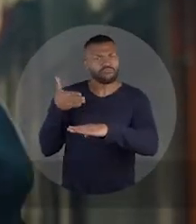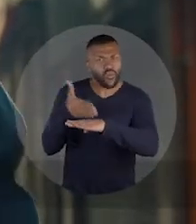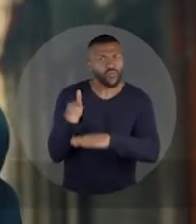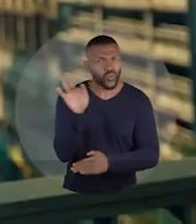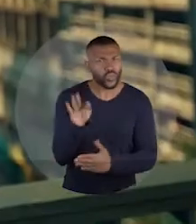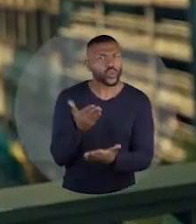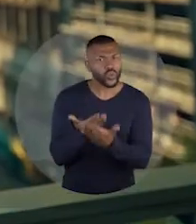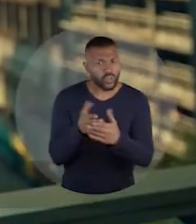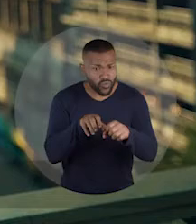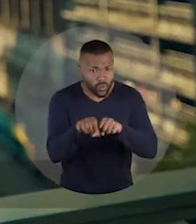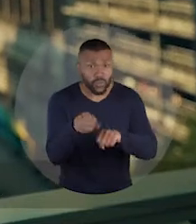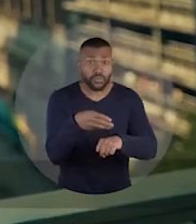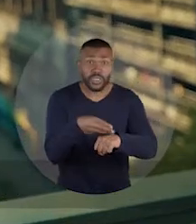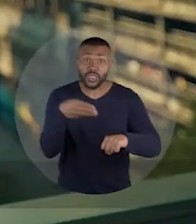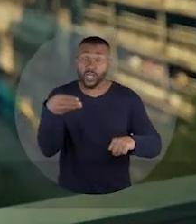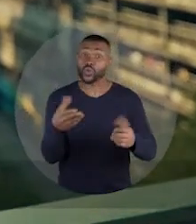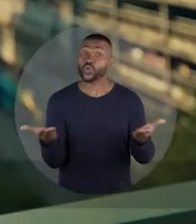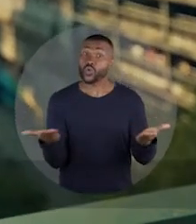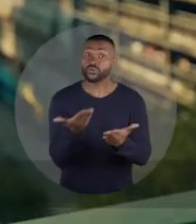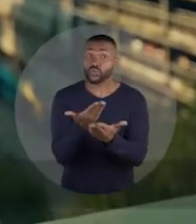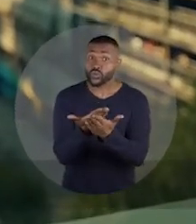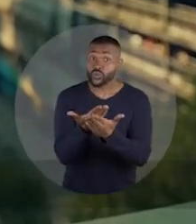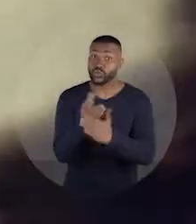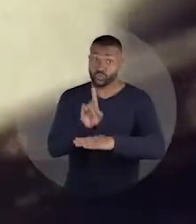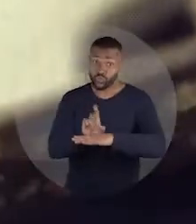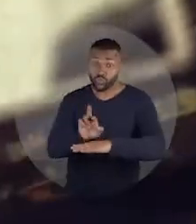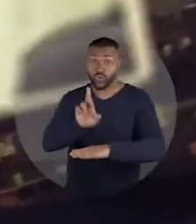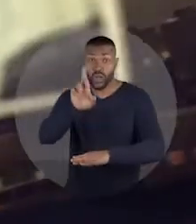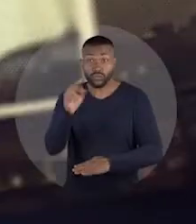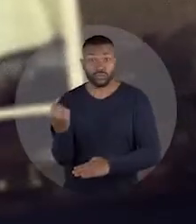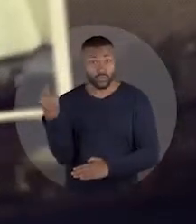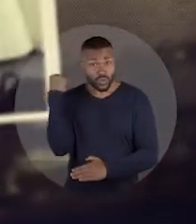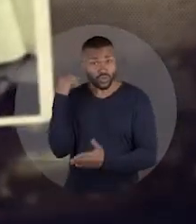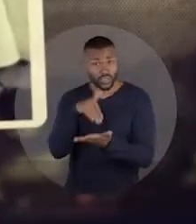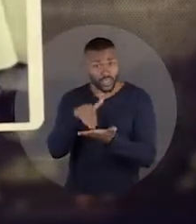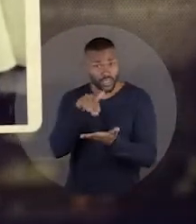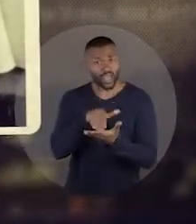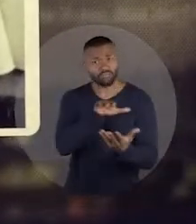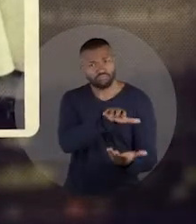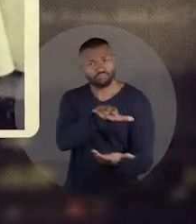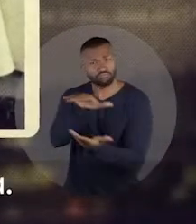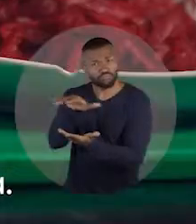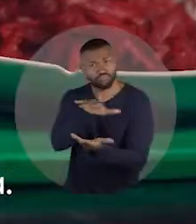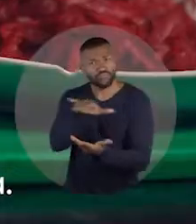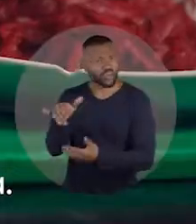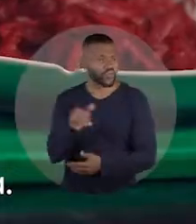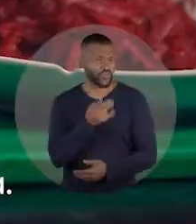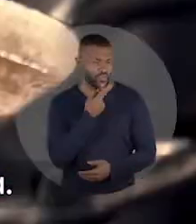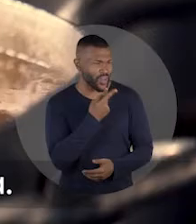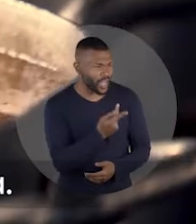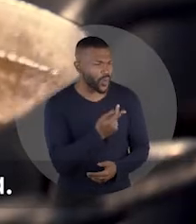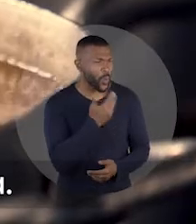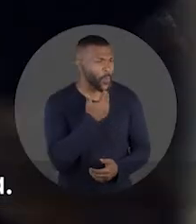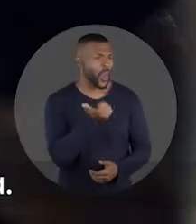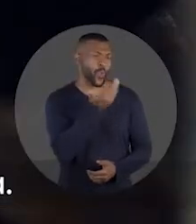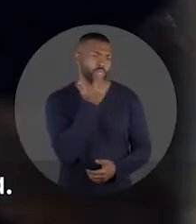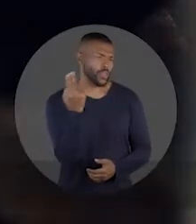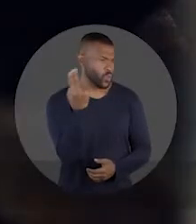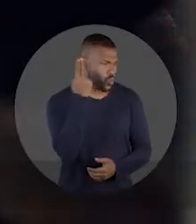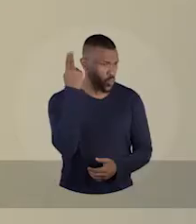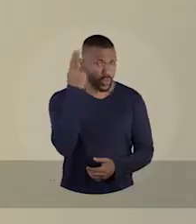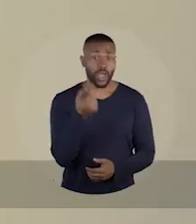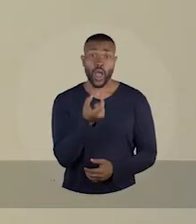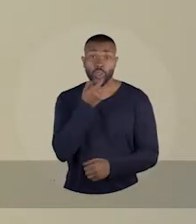fiz estudei fiz mestrado e hoje faço doutorado quando fui secretário de abastecimento disseram que não dava para